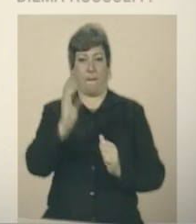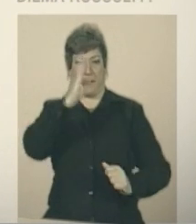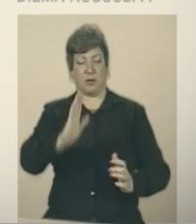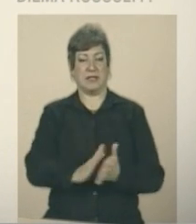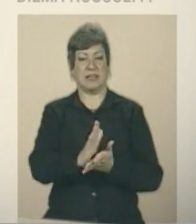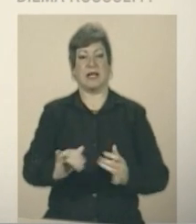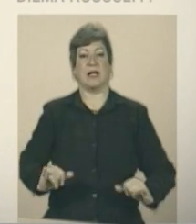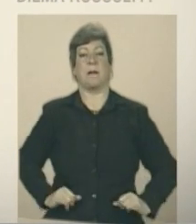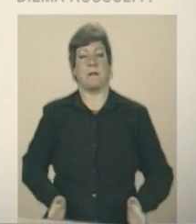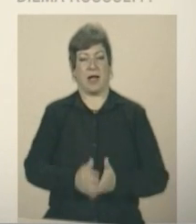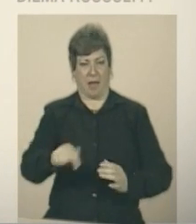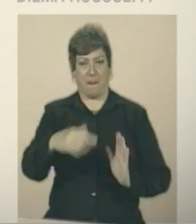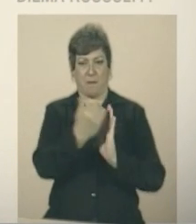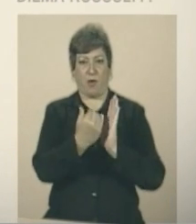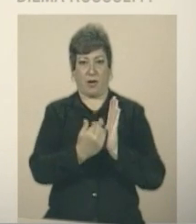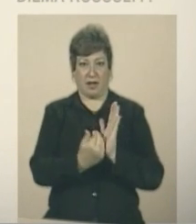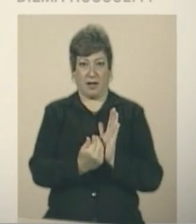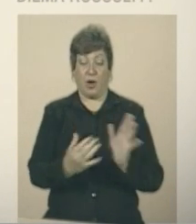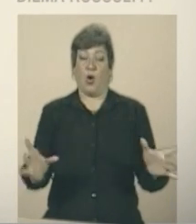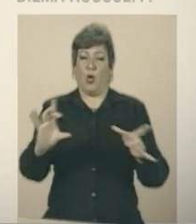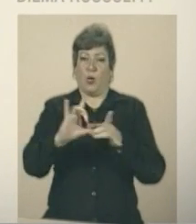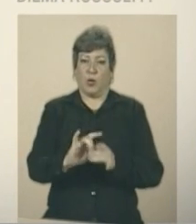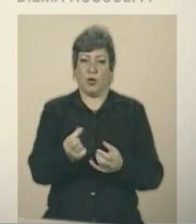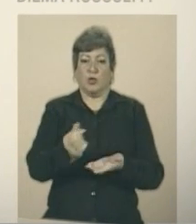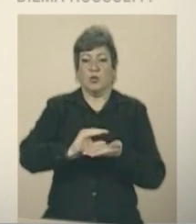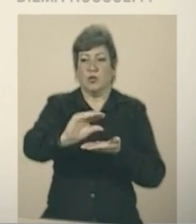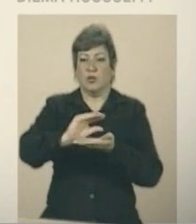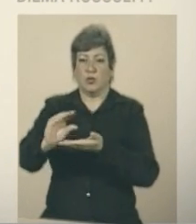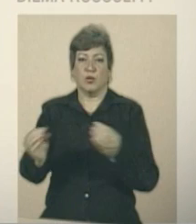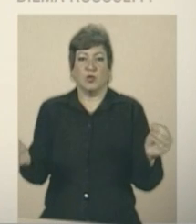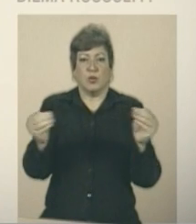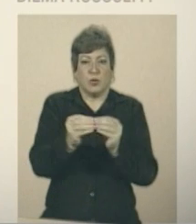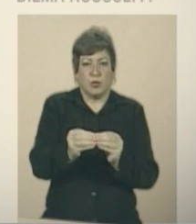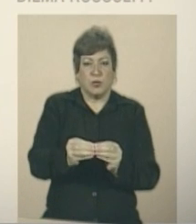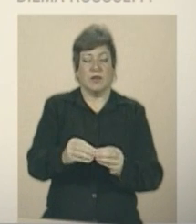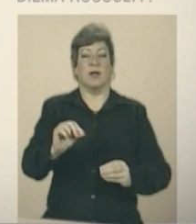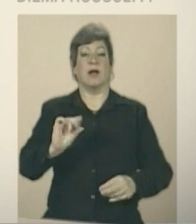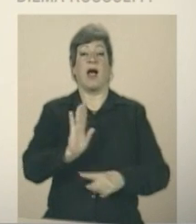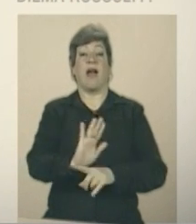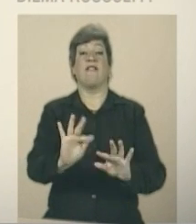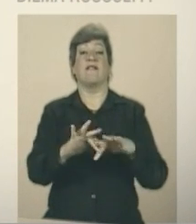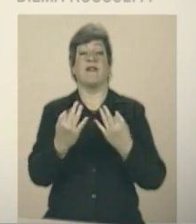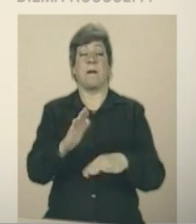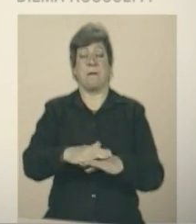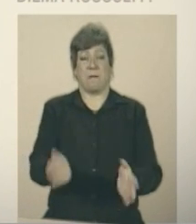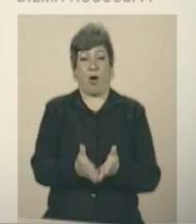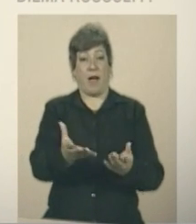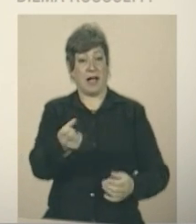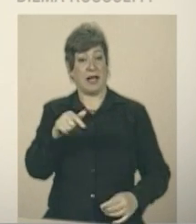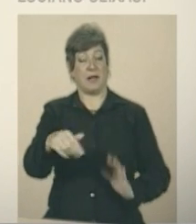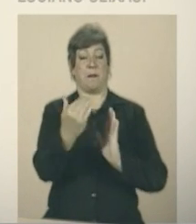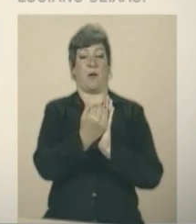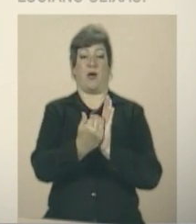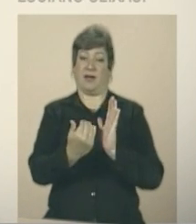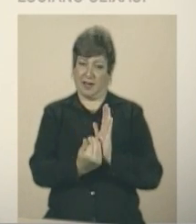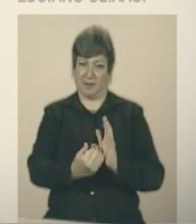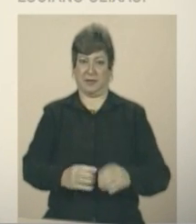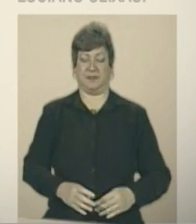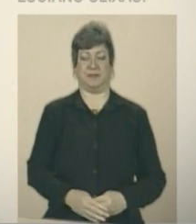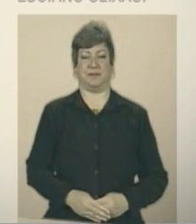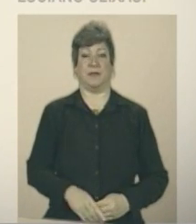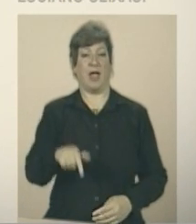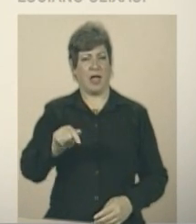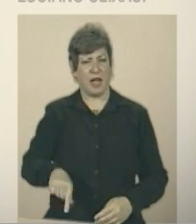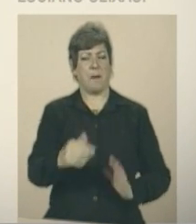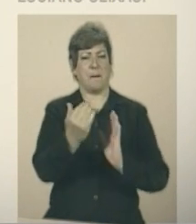miséria e complementam o dinheiro que as famílias mais pobres recebem do programa Bolsa Família o bolsa